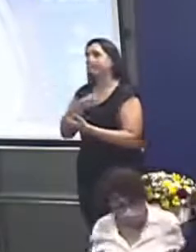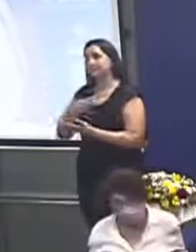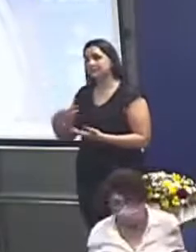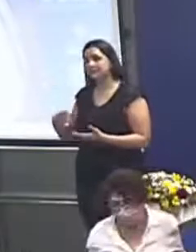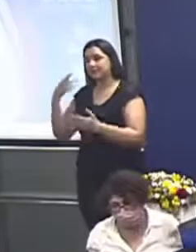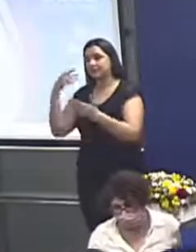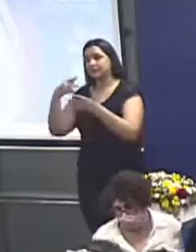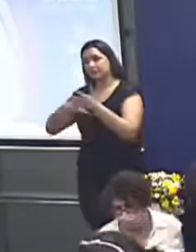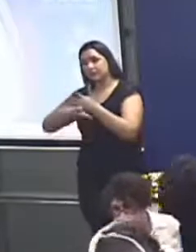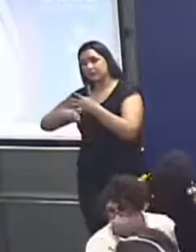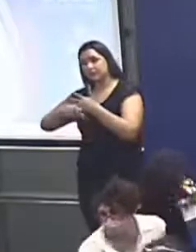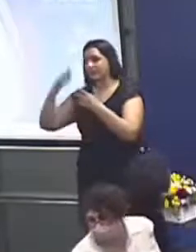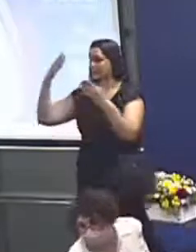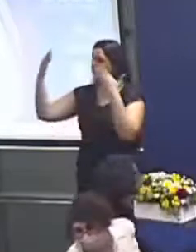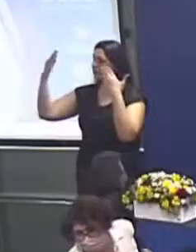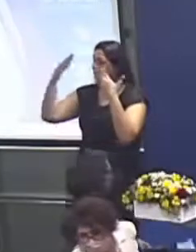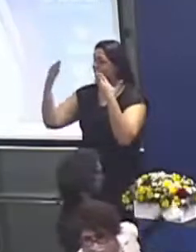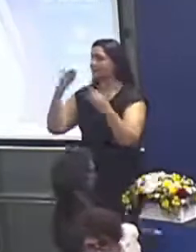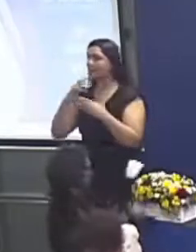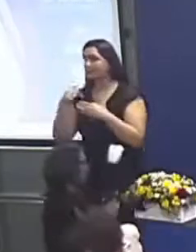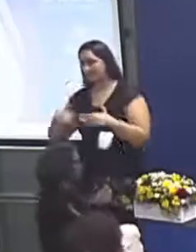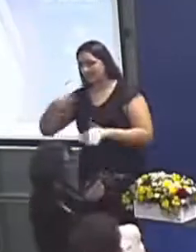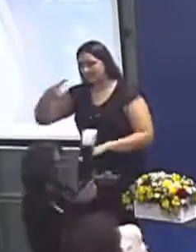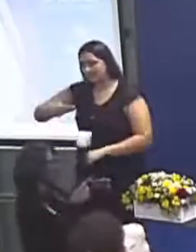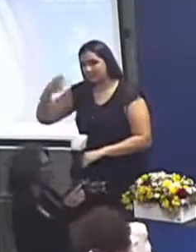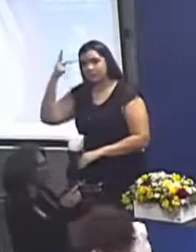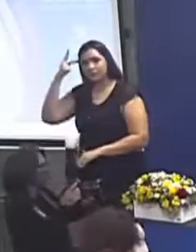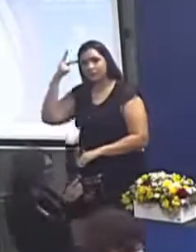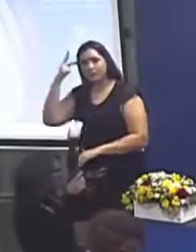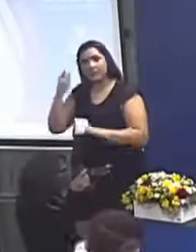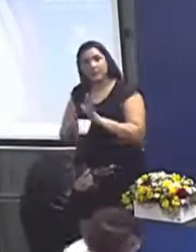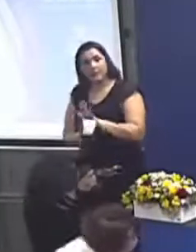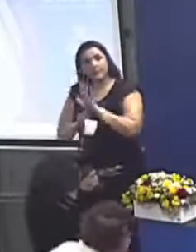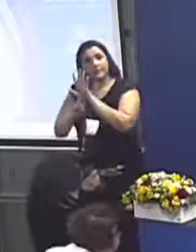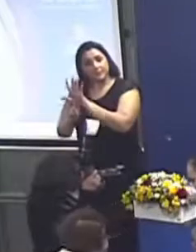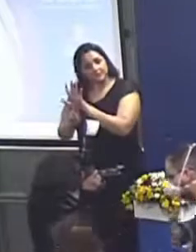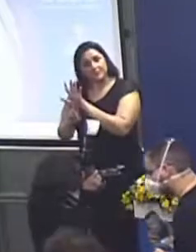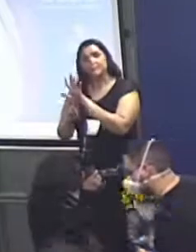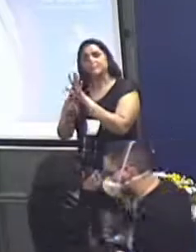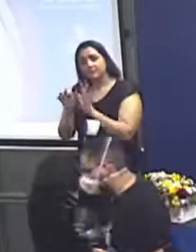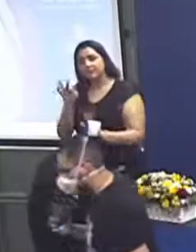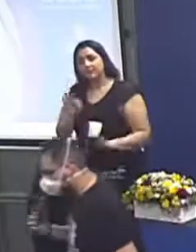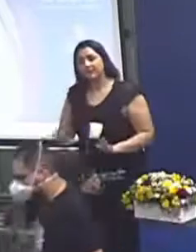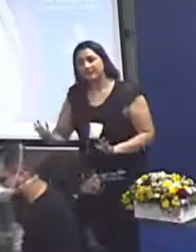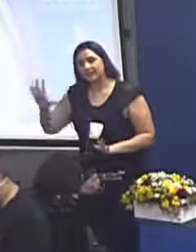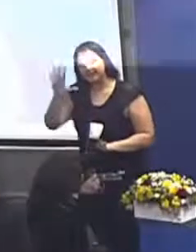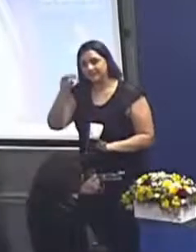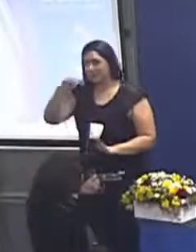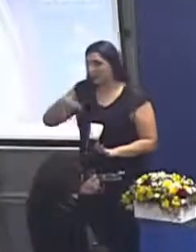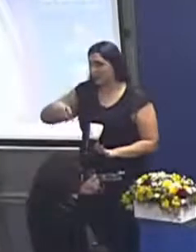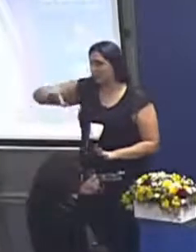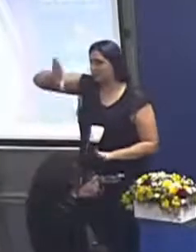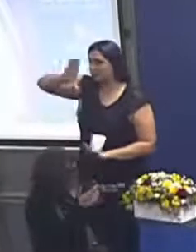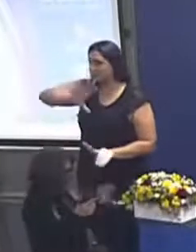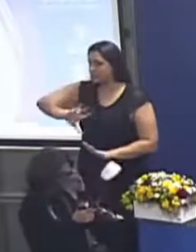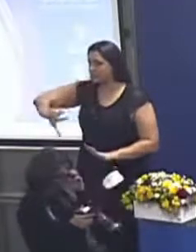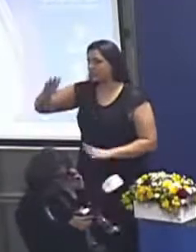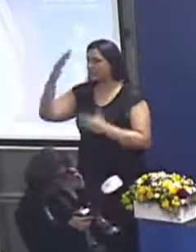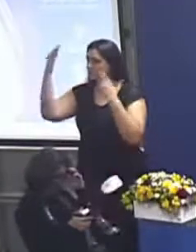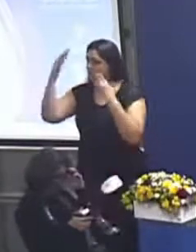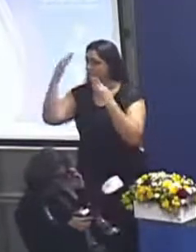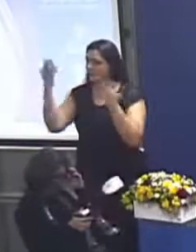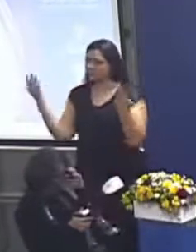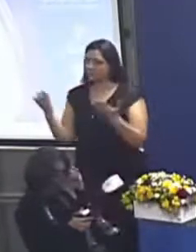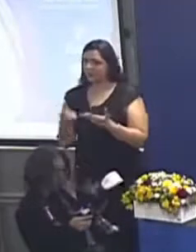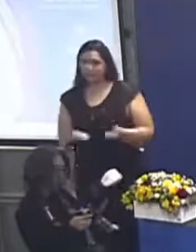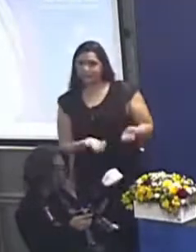das Psicólogas e dos Psicólogos do Estado de São Paulo e representante da Federação Nacional dos Psicólogos, para fazer